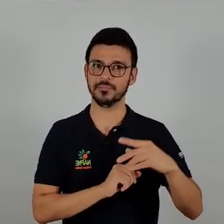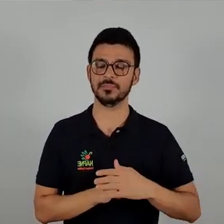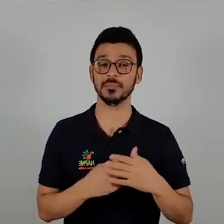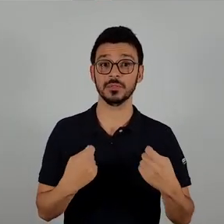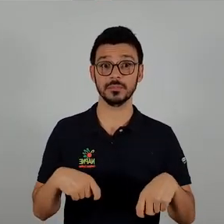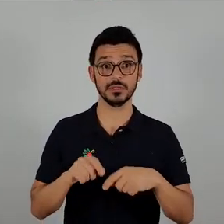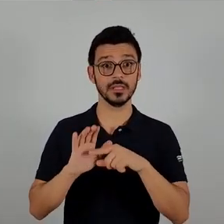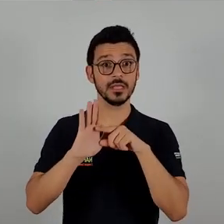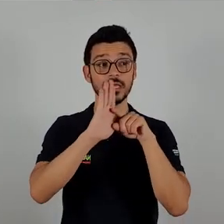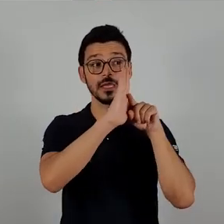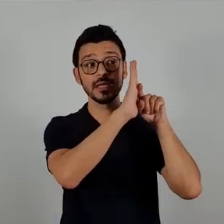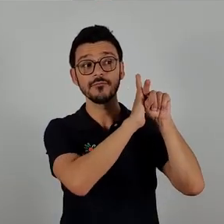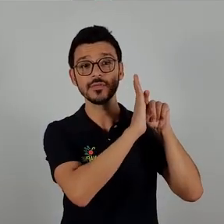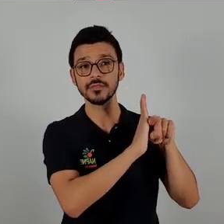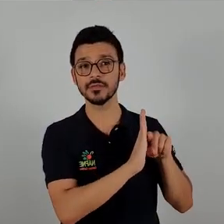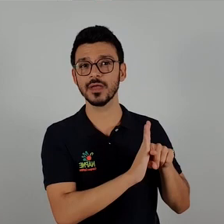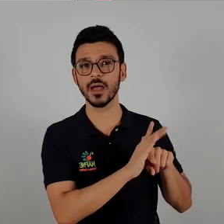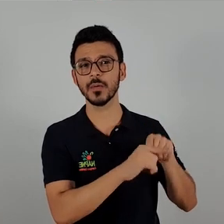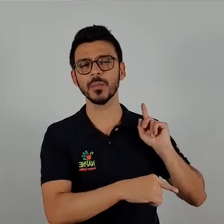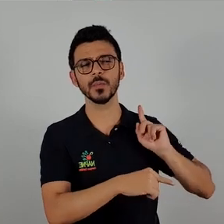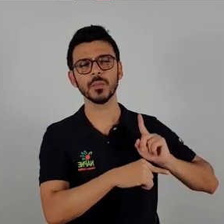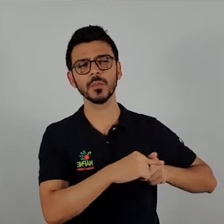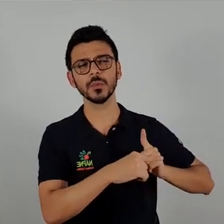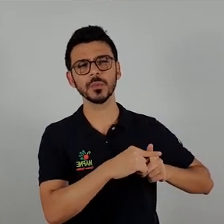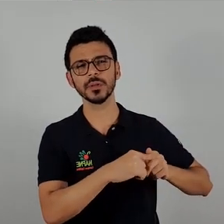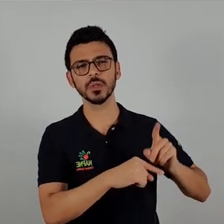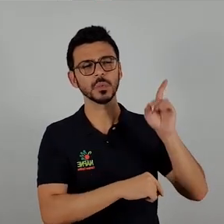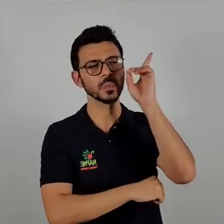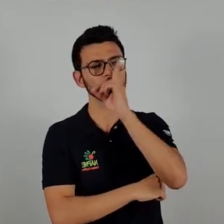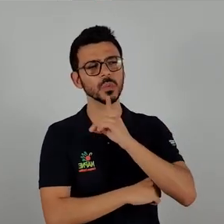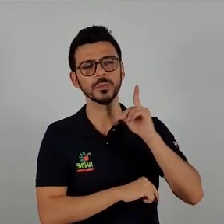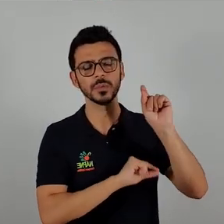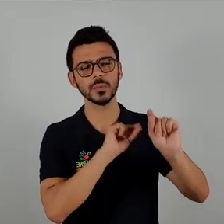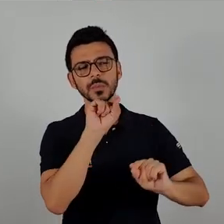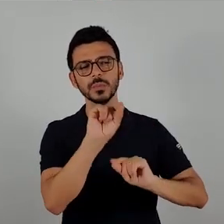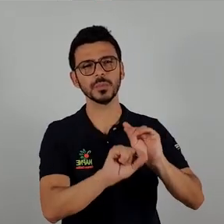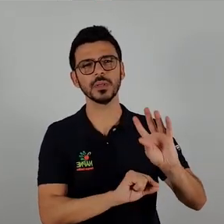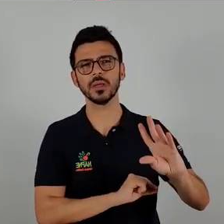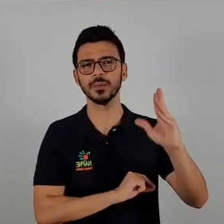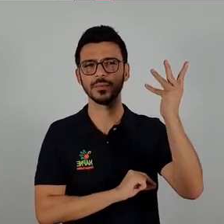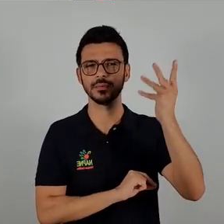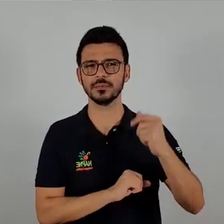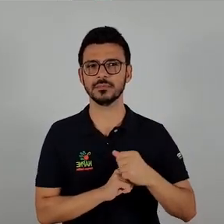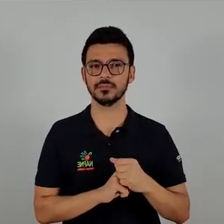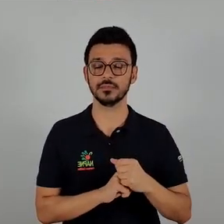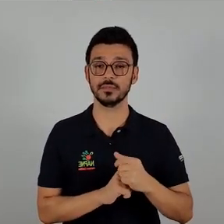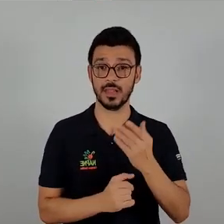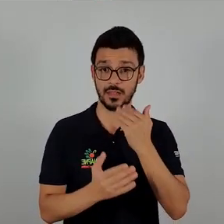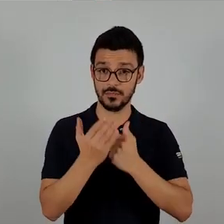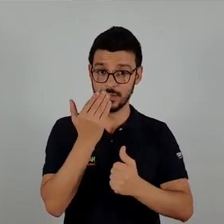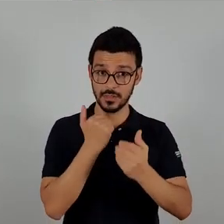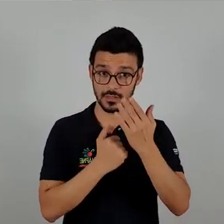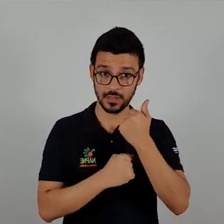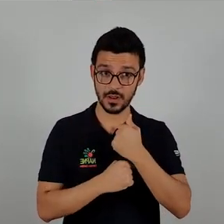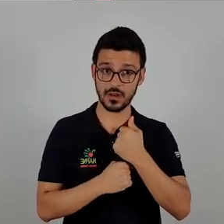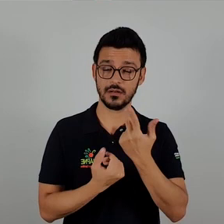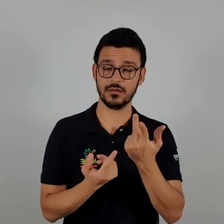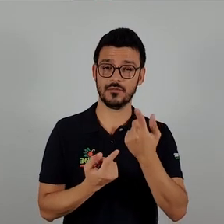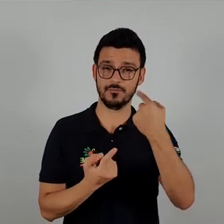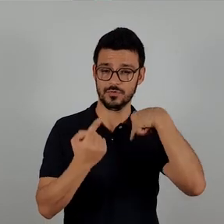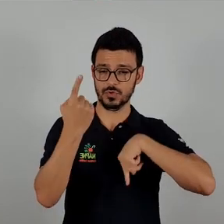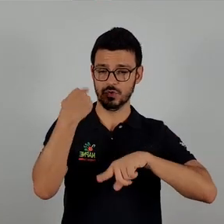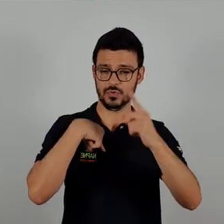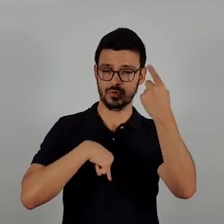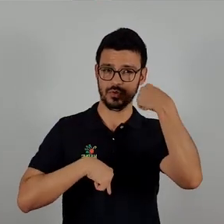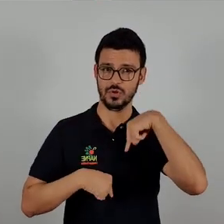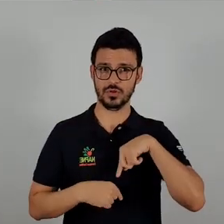Né? Então aí você vai descobrir que o vizinho no domingo recebe uma criança que é neta. E aí a